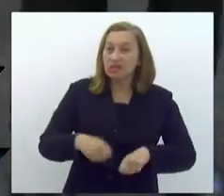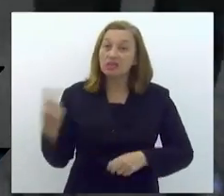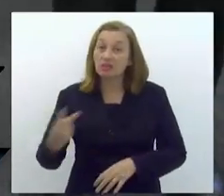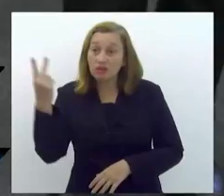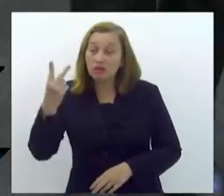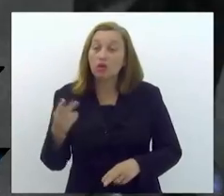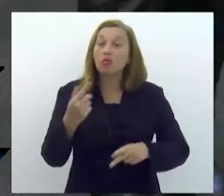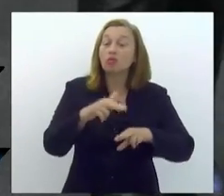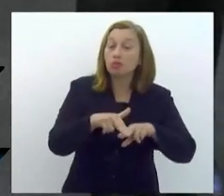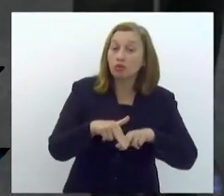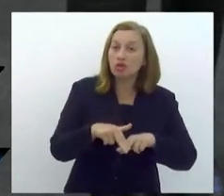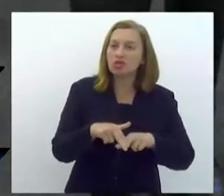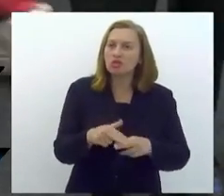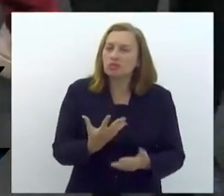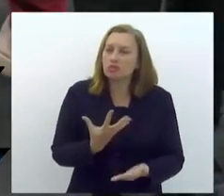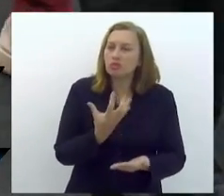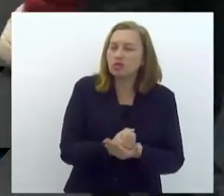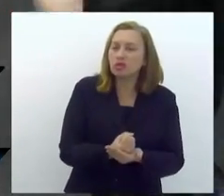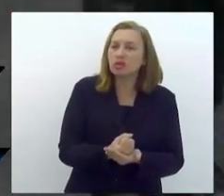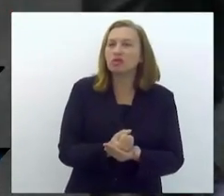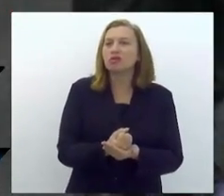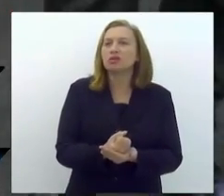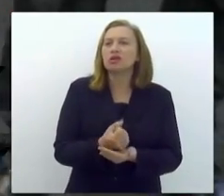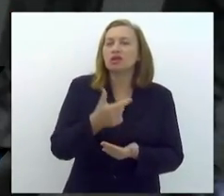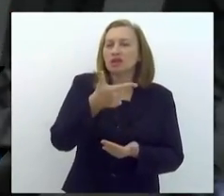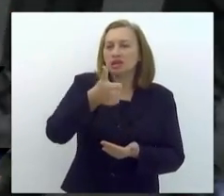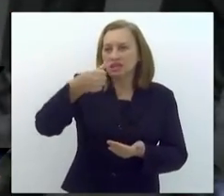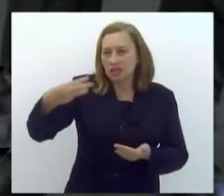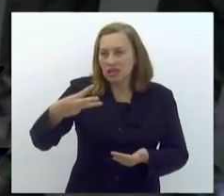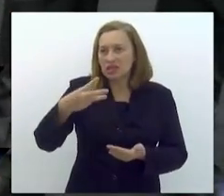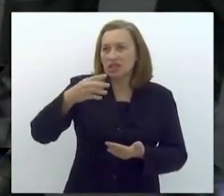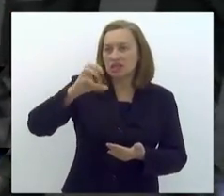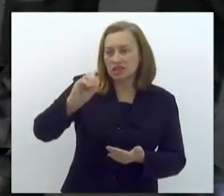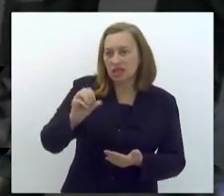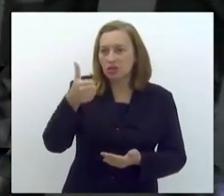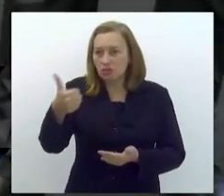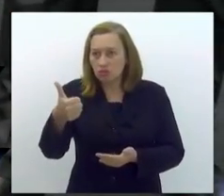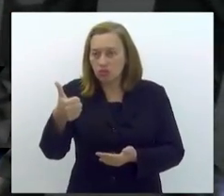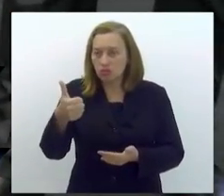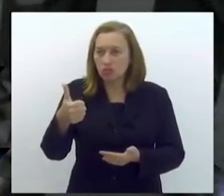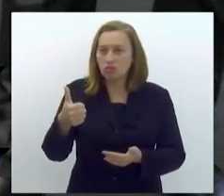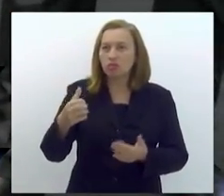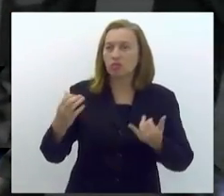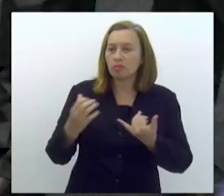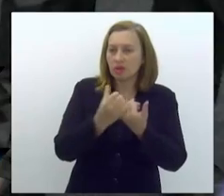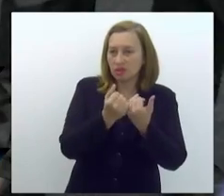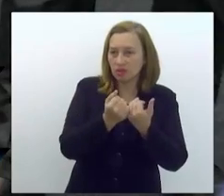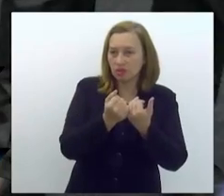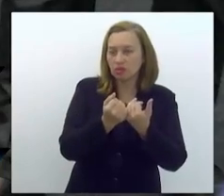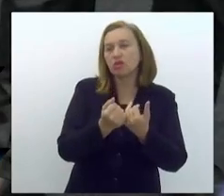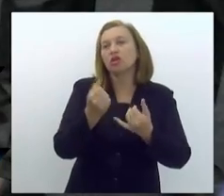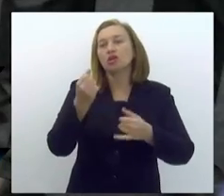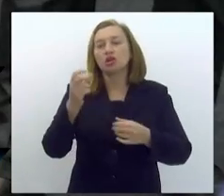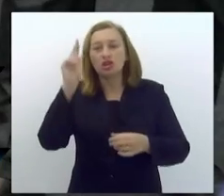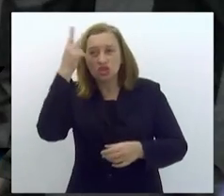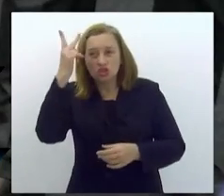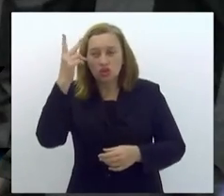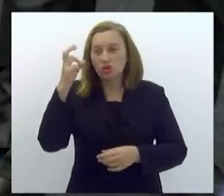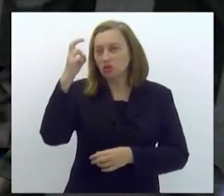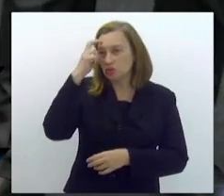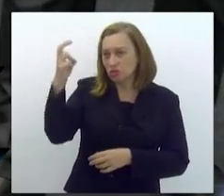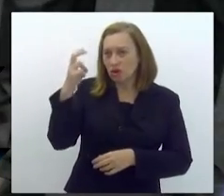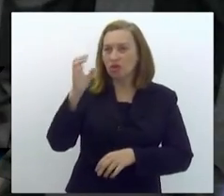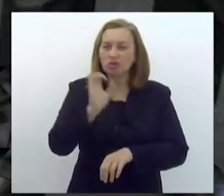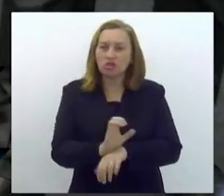seu protocolei um PL 1301 que declara o teatro Vila Lobos patrimônio material histórico e cultural desse estado e